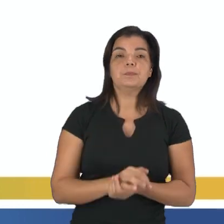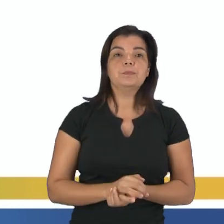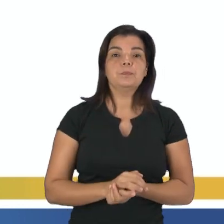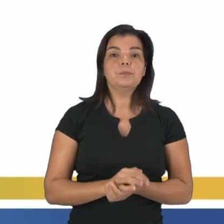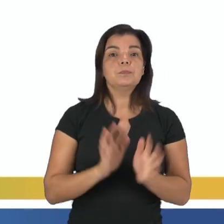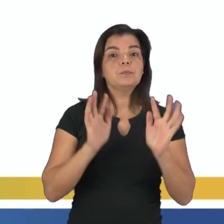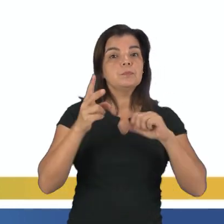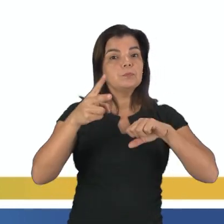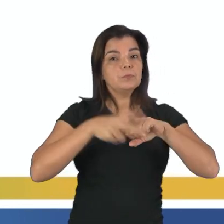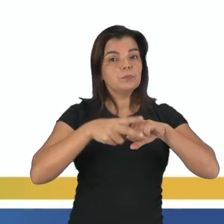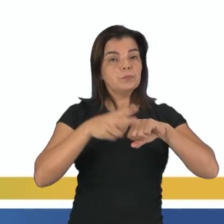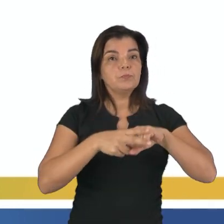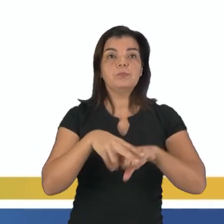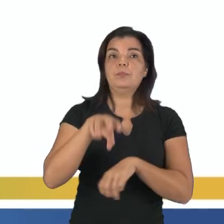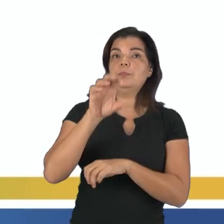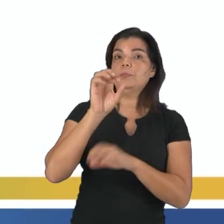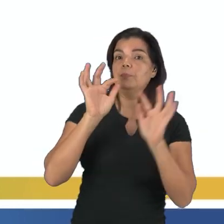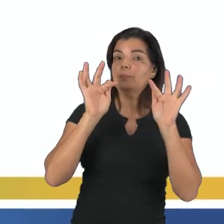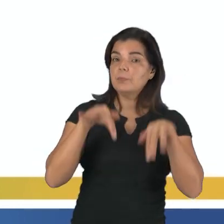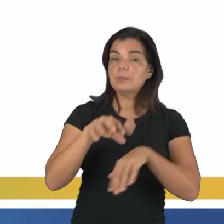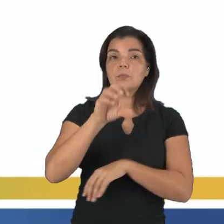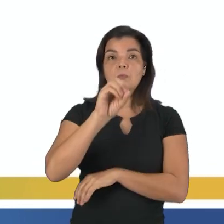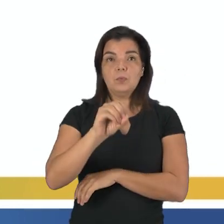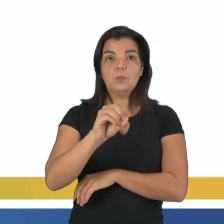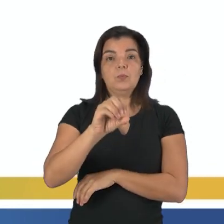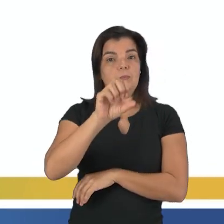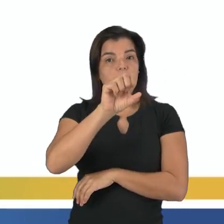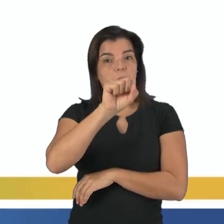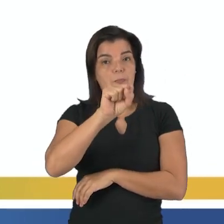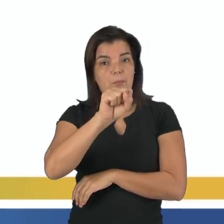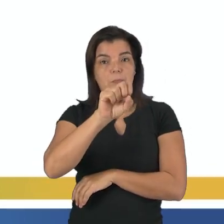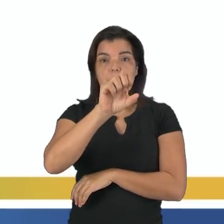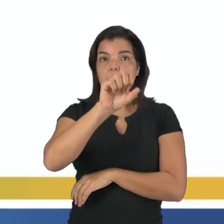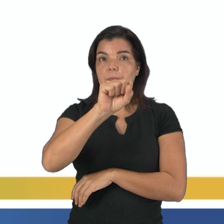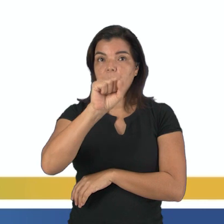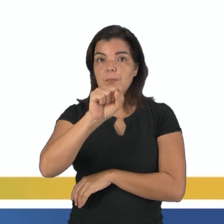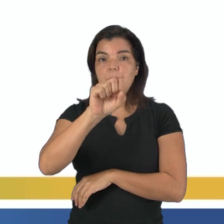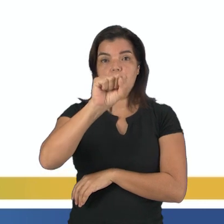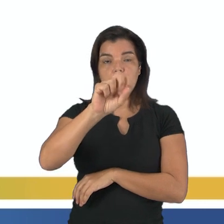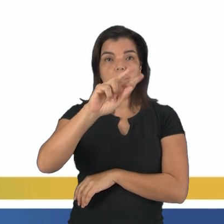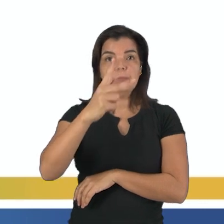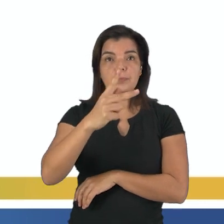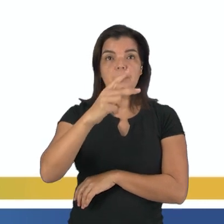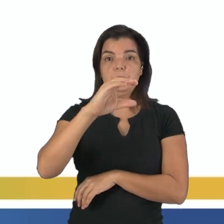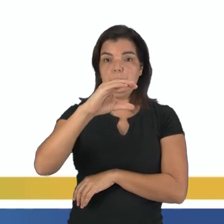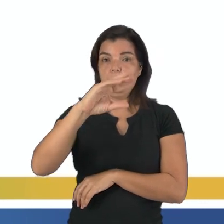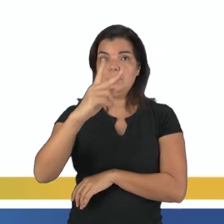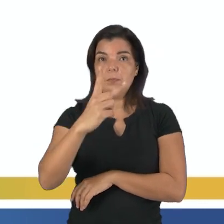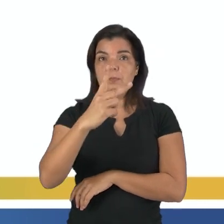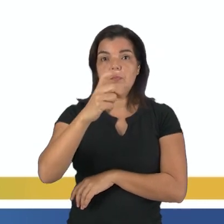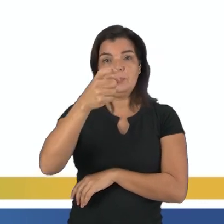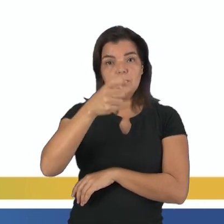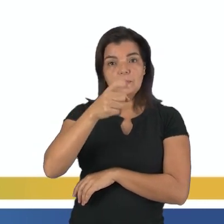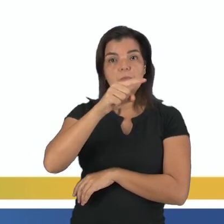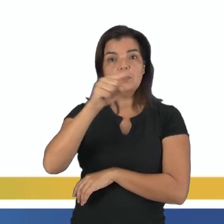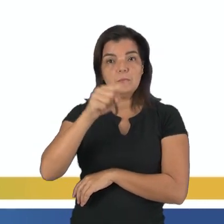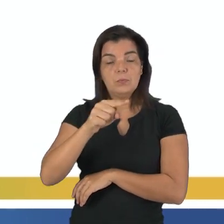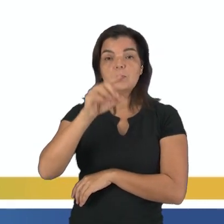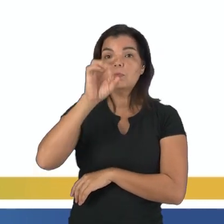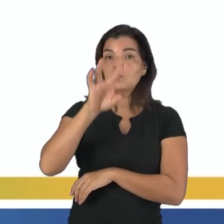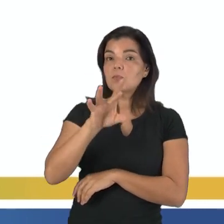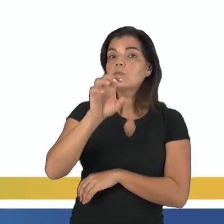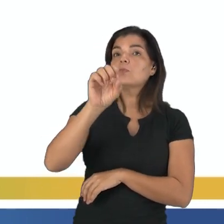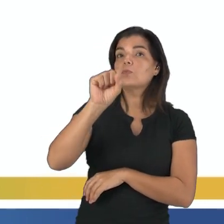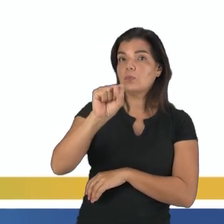em O, S, SS, SH, CH, X e Z, ao invés de você colocar apenas